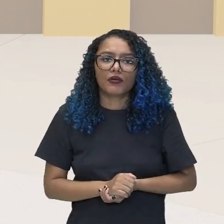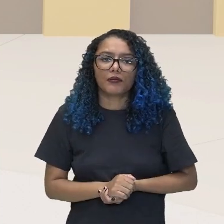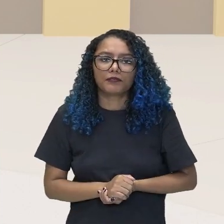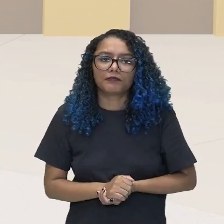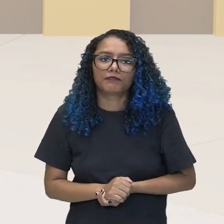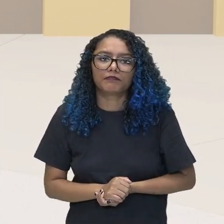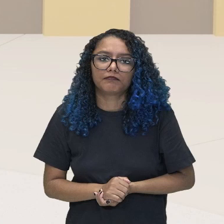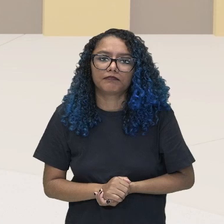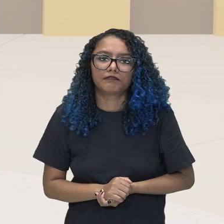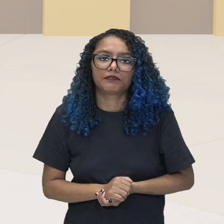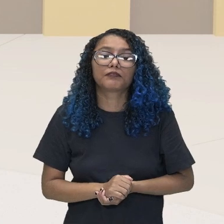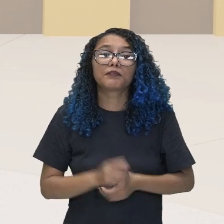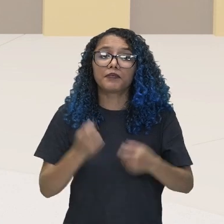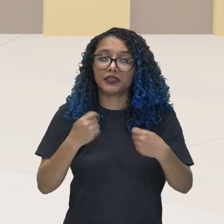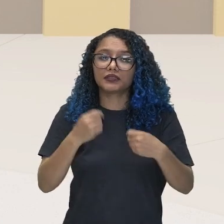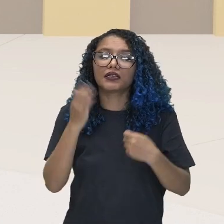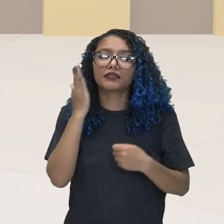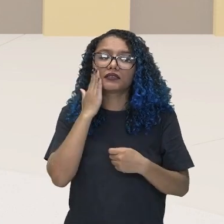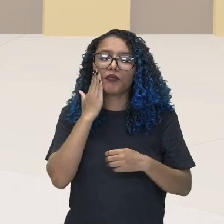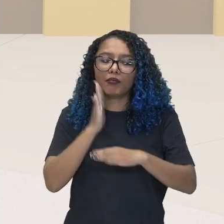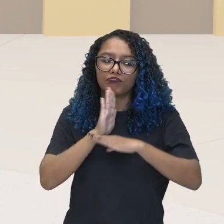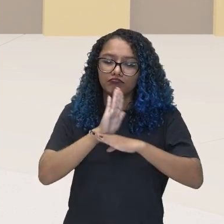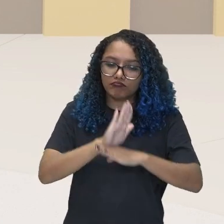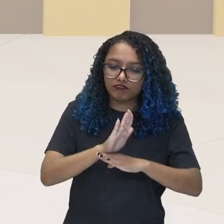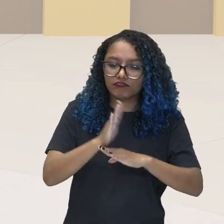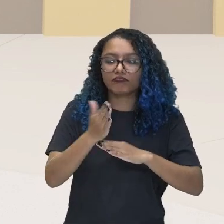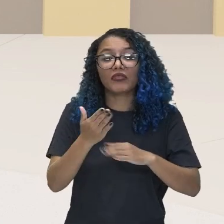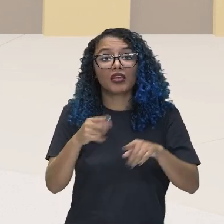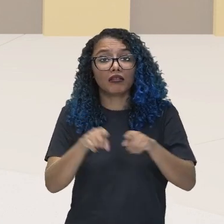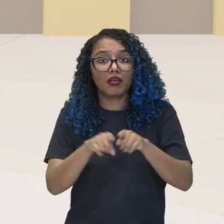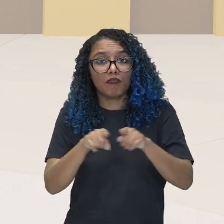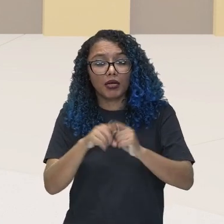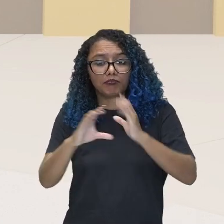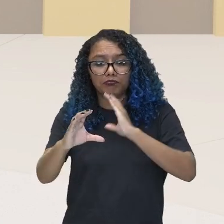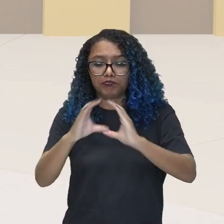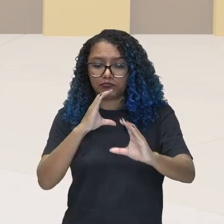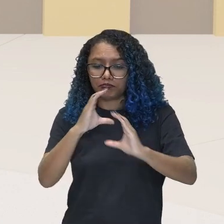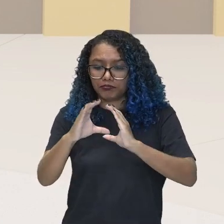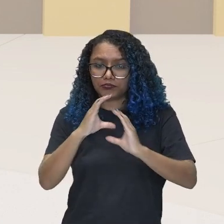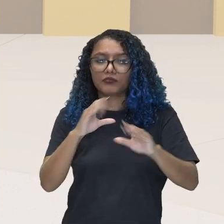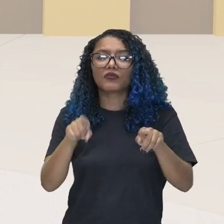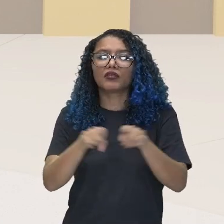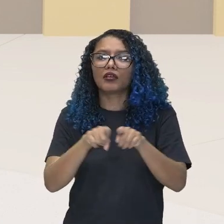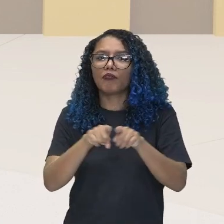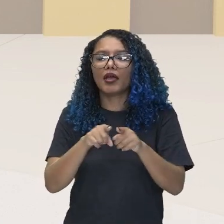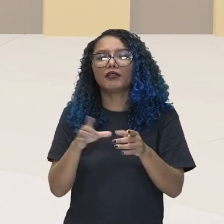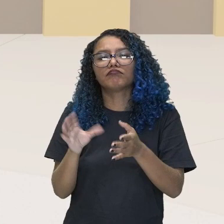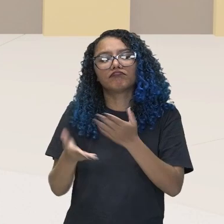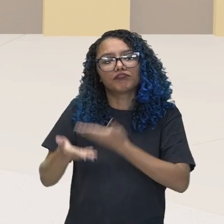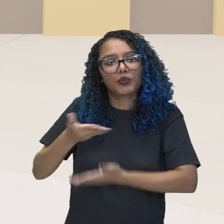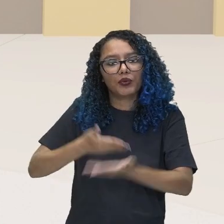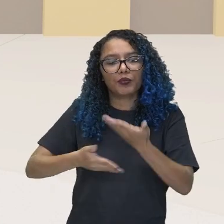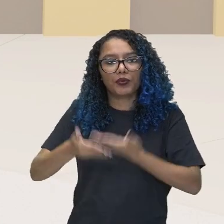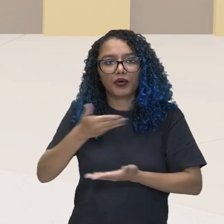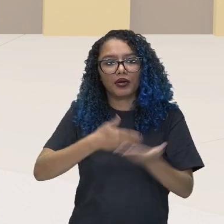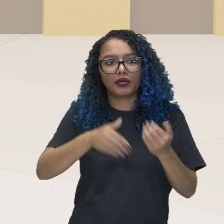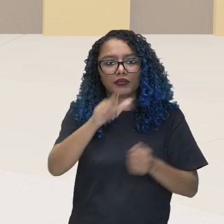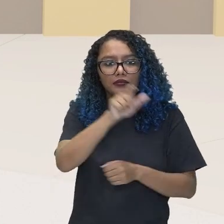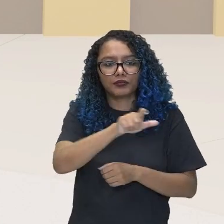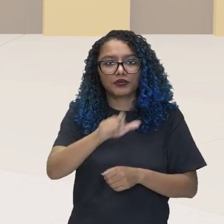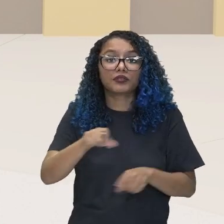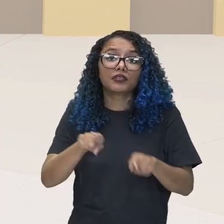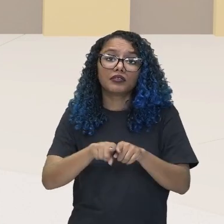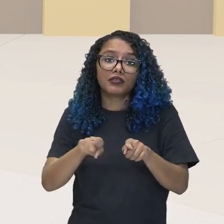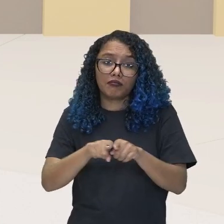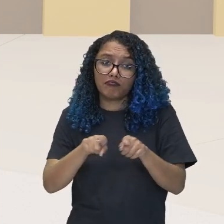saber colaborar, eu preciso saber me comunicar, preciso saber trabalhar com as pessoas e eu preciso saber